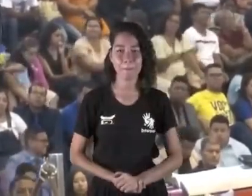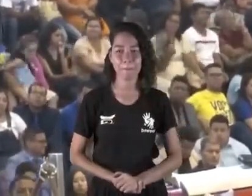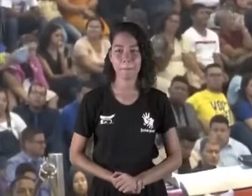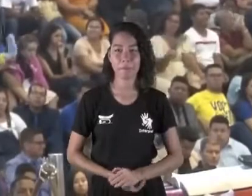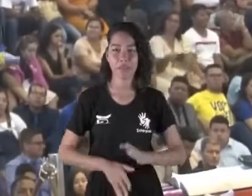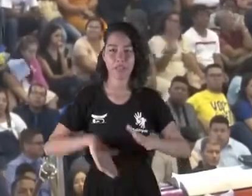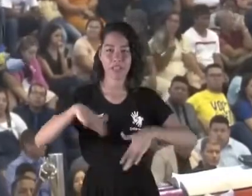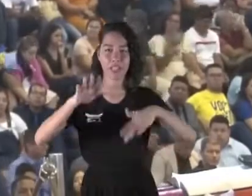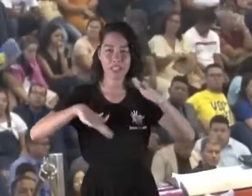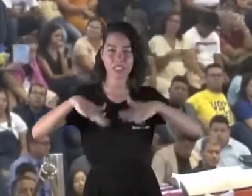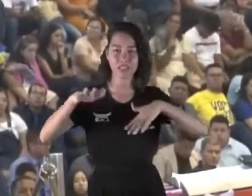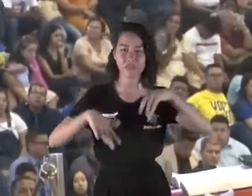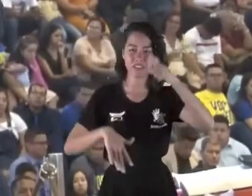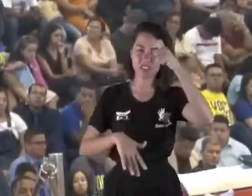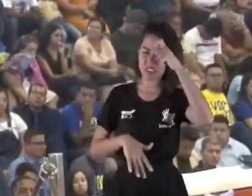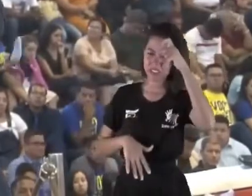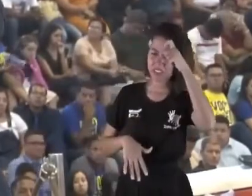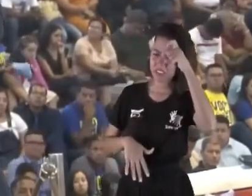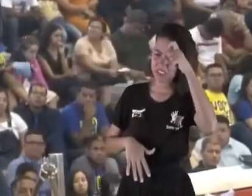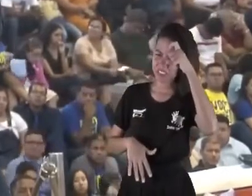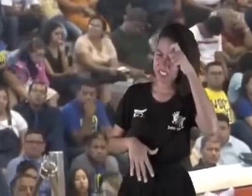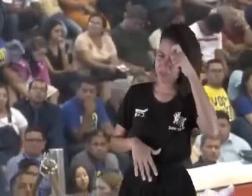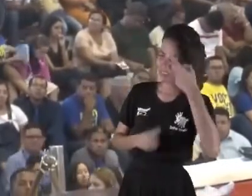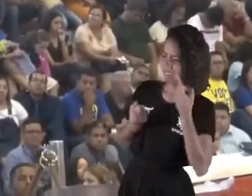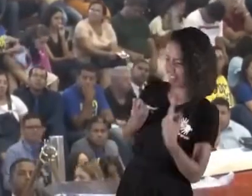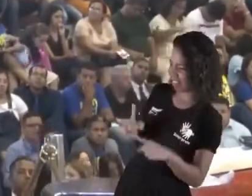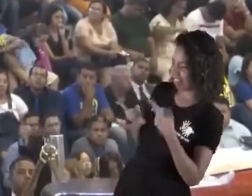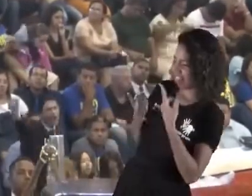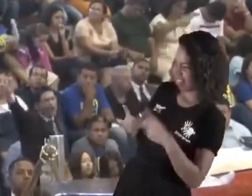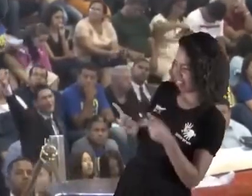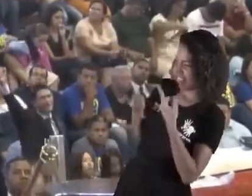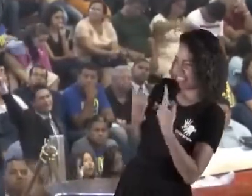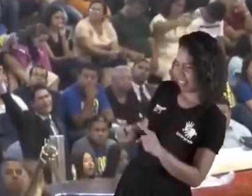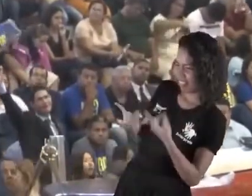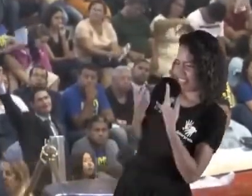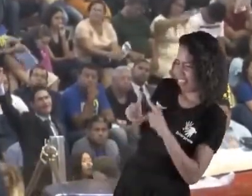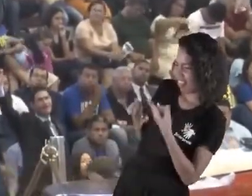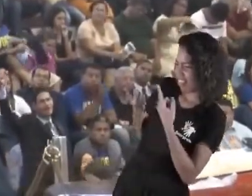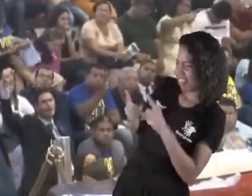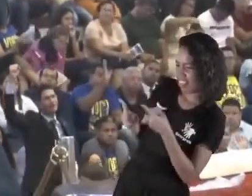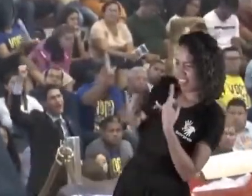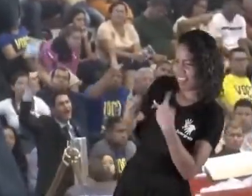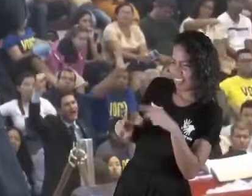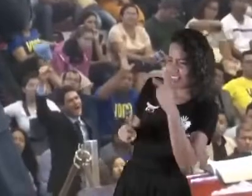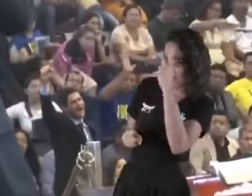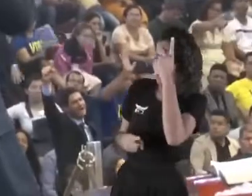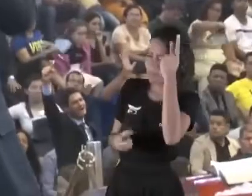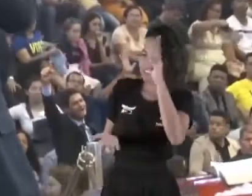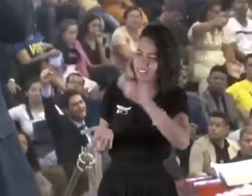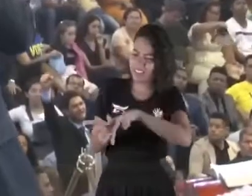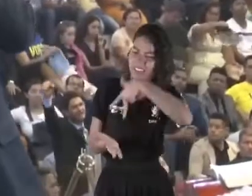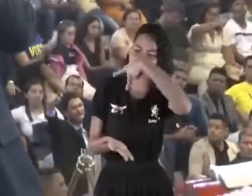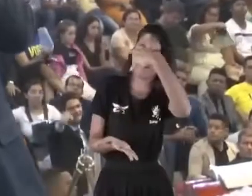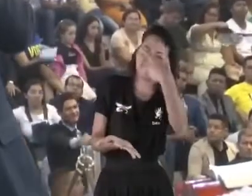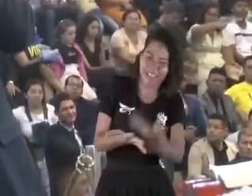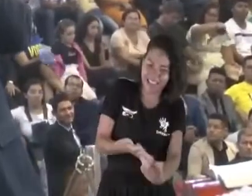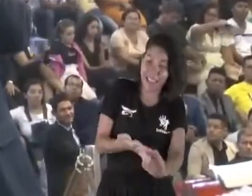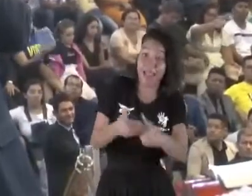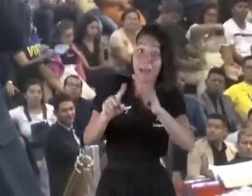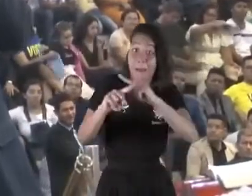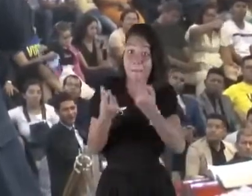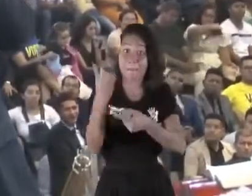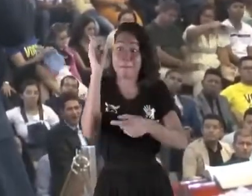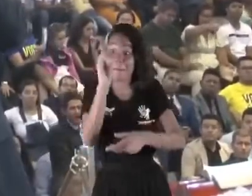para derrubar, Deus derruba para levantar. Quando o diabo levanta, ele